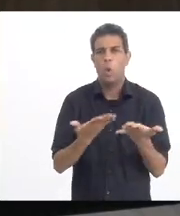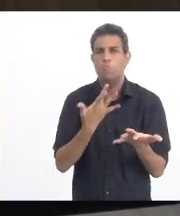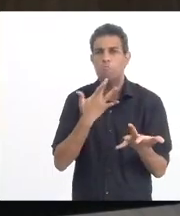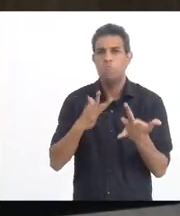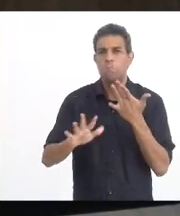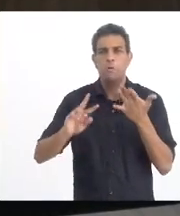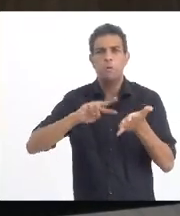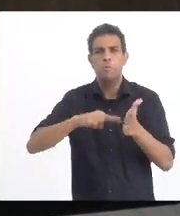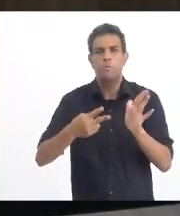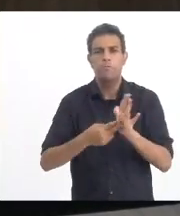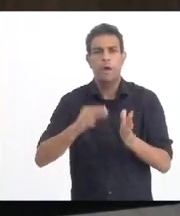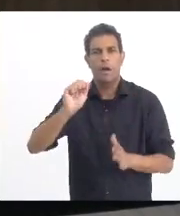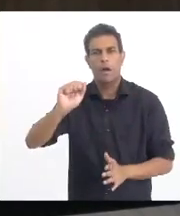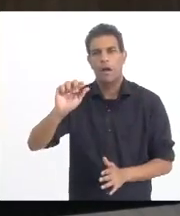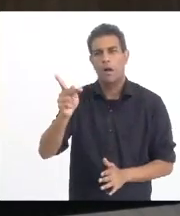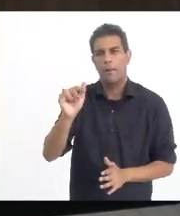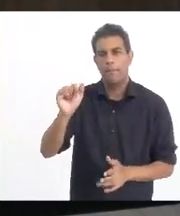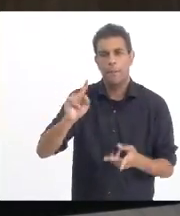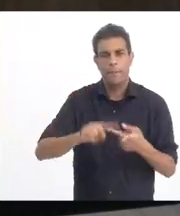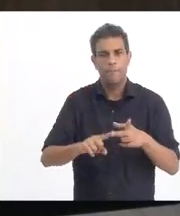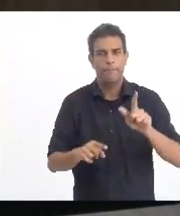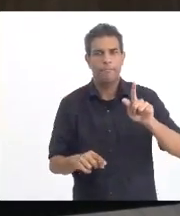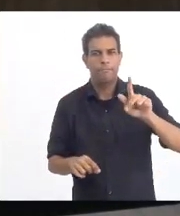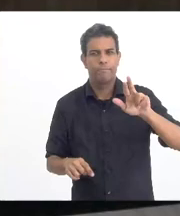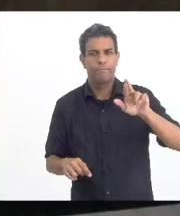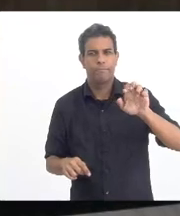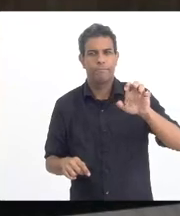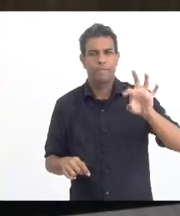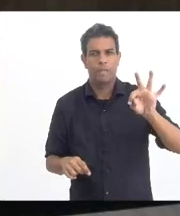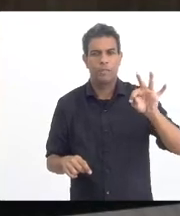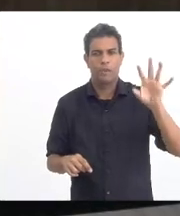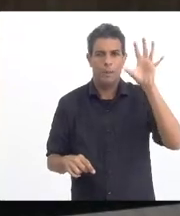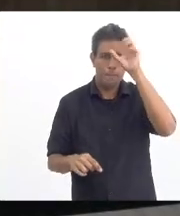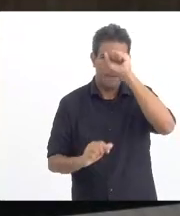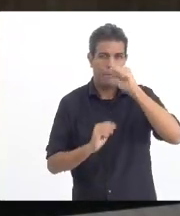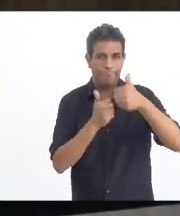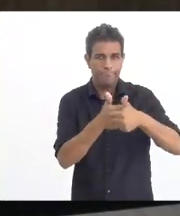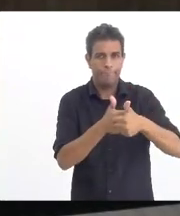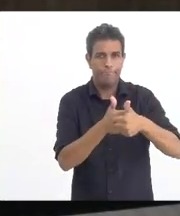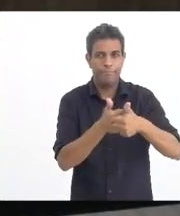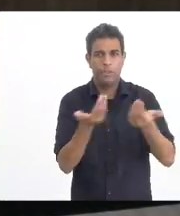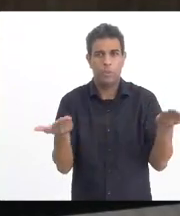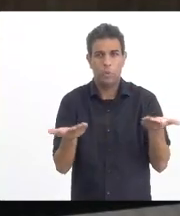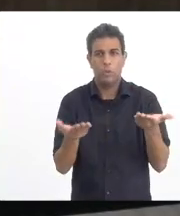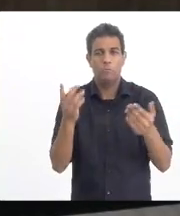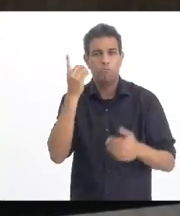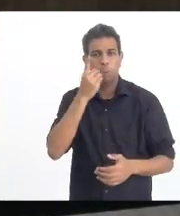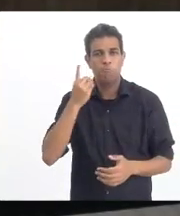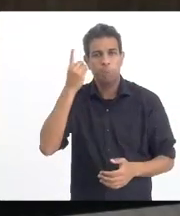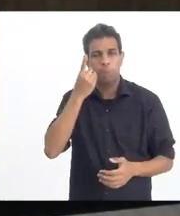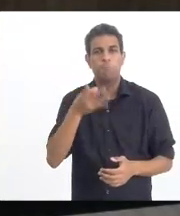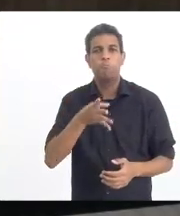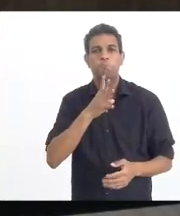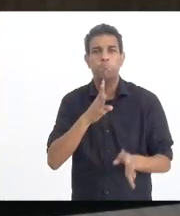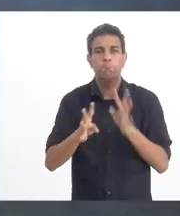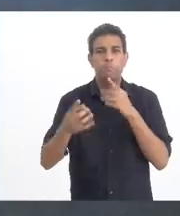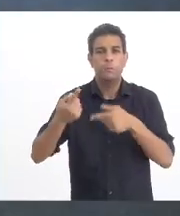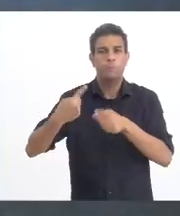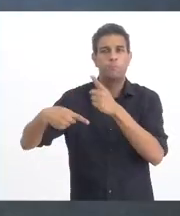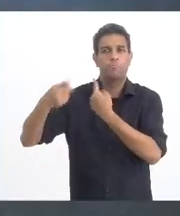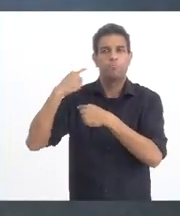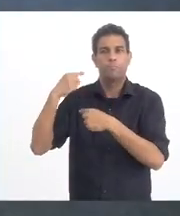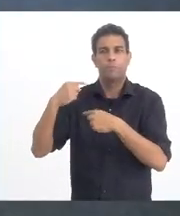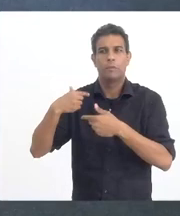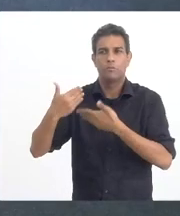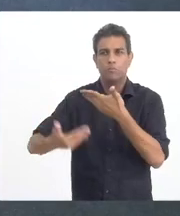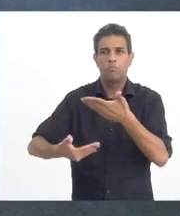entender o que é IHP, o que é GRET, eles estão aprendendo com a gente. Graças a Deus, esses parlamentares nos ouviram lá atrás, quando a